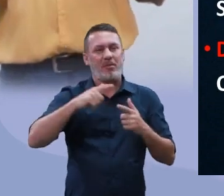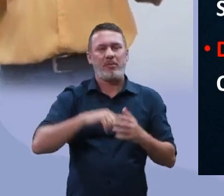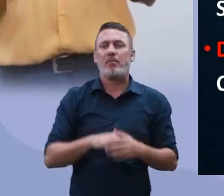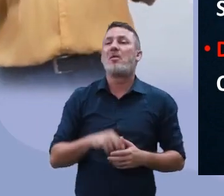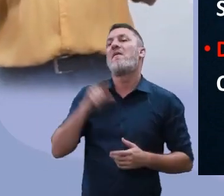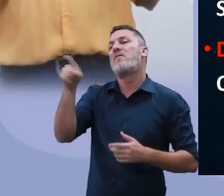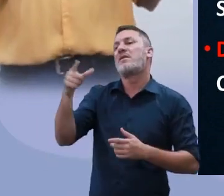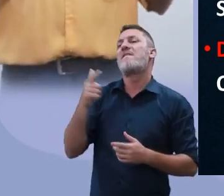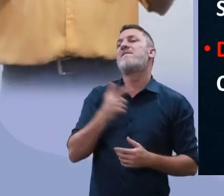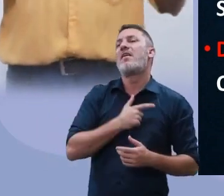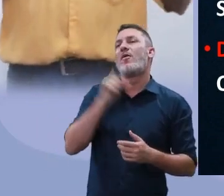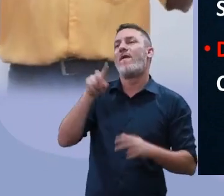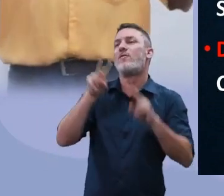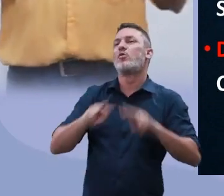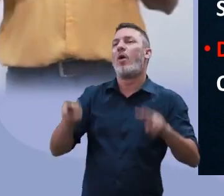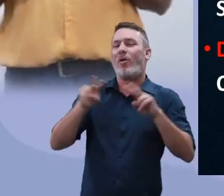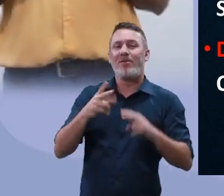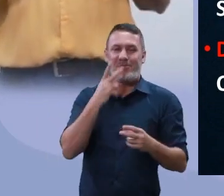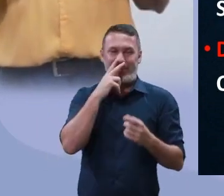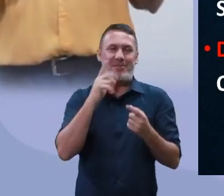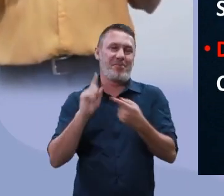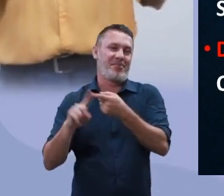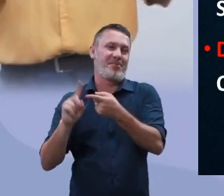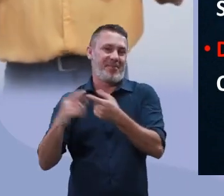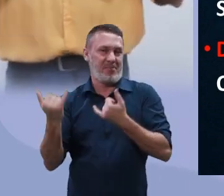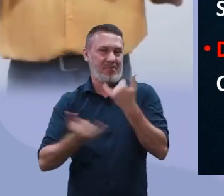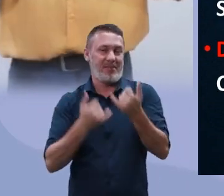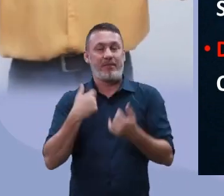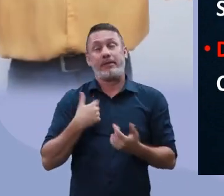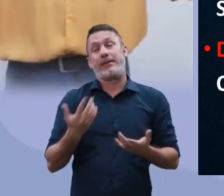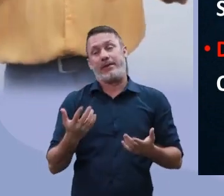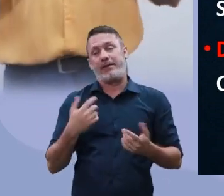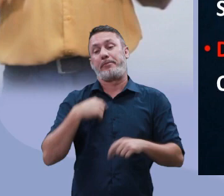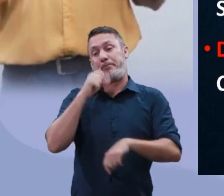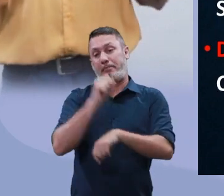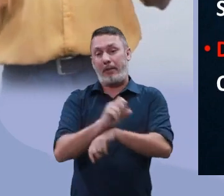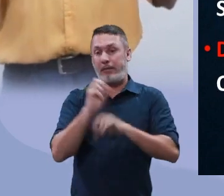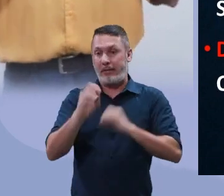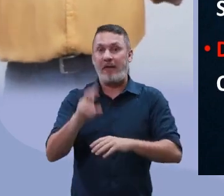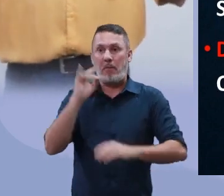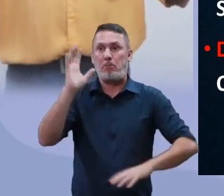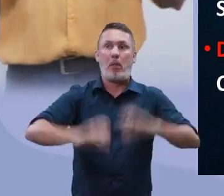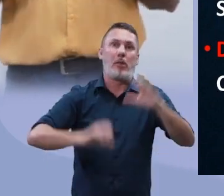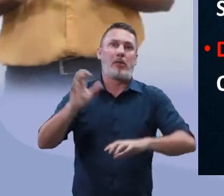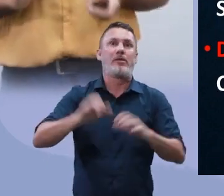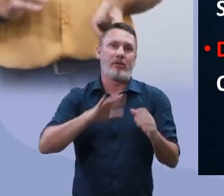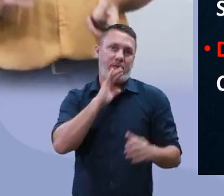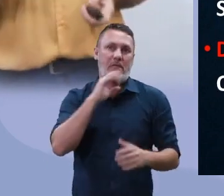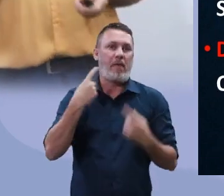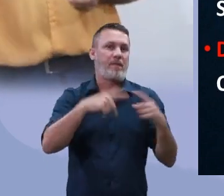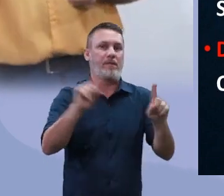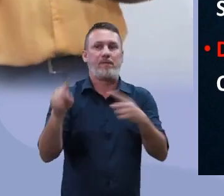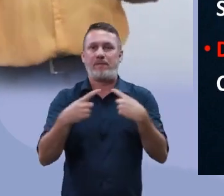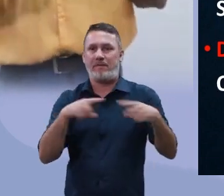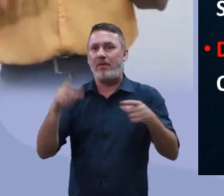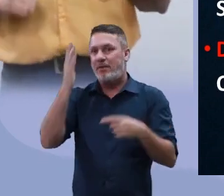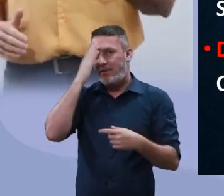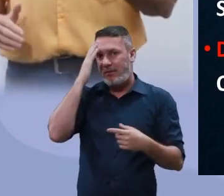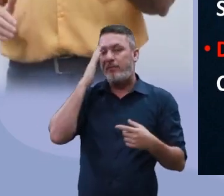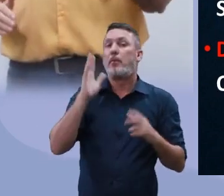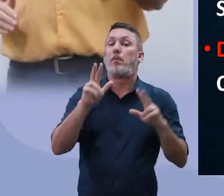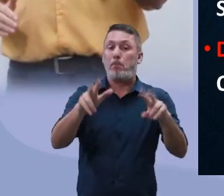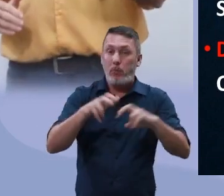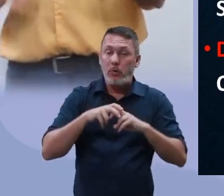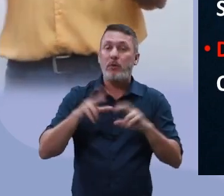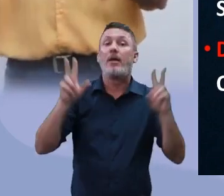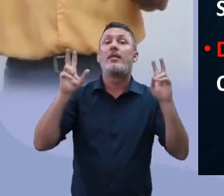menininha olhou para ele e falou assim, você é feio, é uma poluição visual. E aí eu tive que parar a aula, porque senão a coisa ia delongar. Então, só